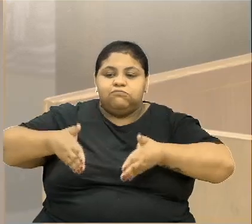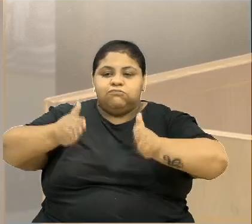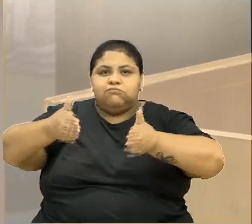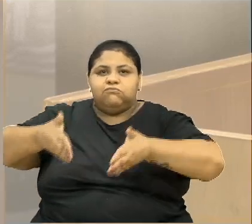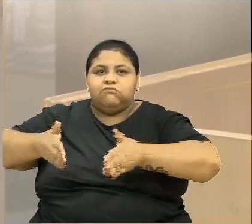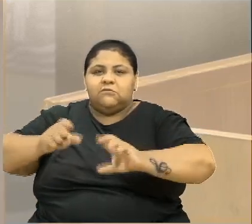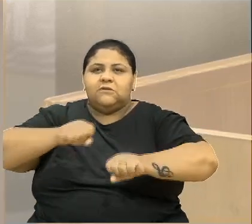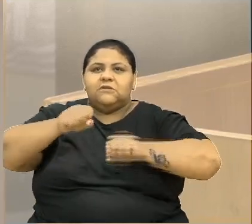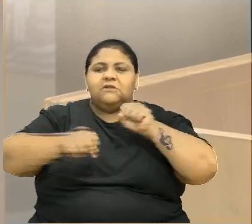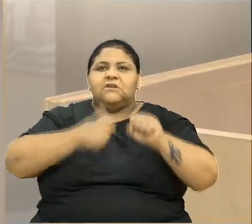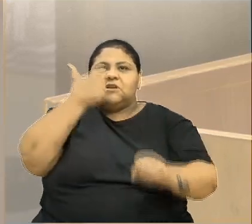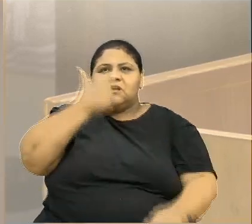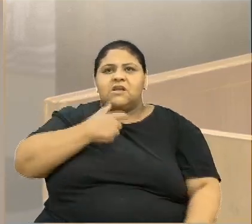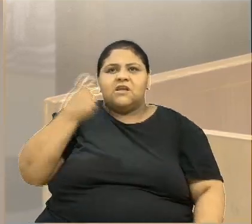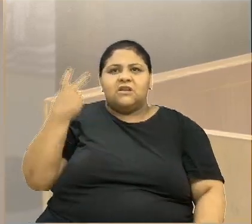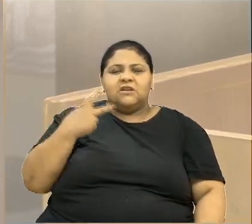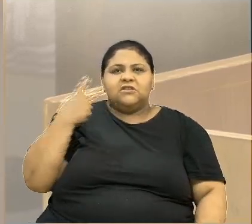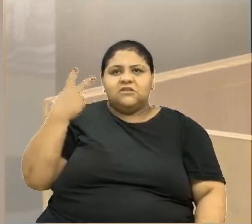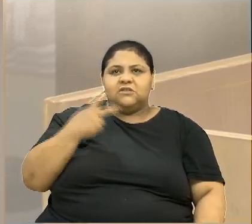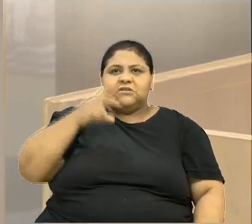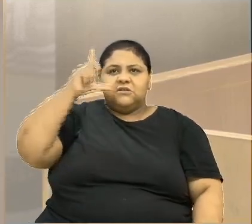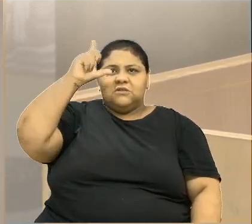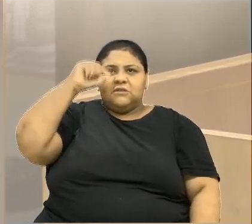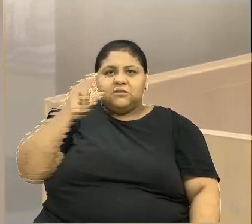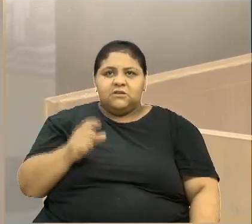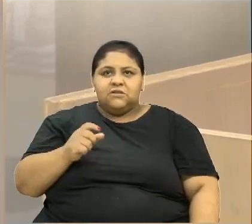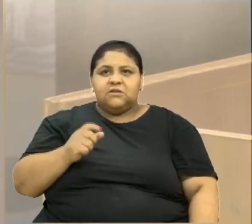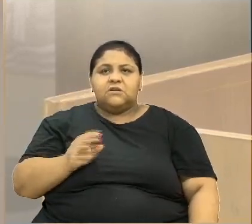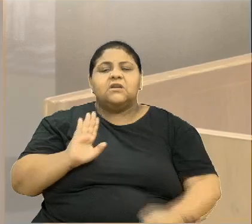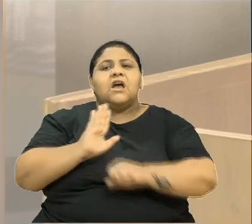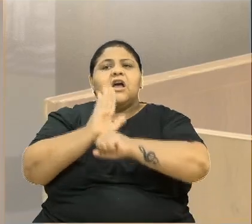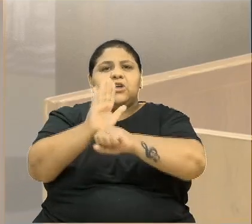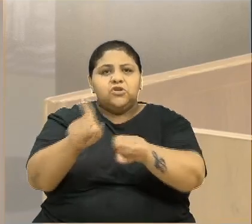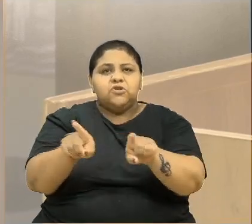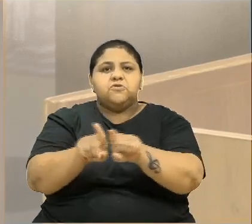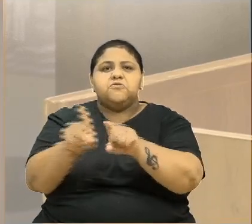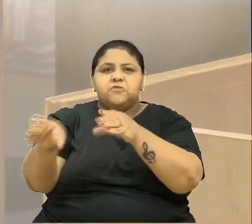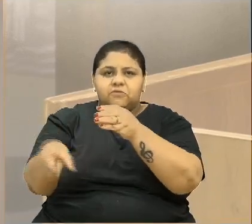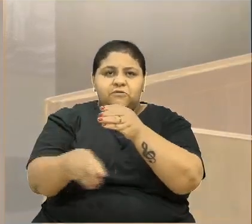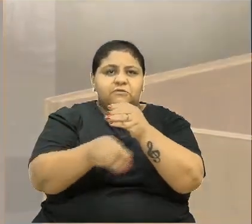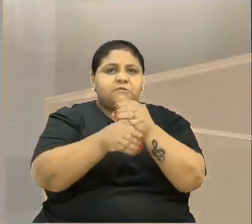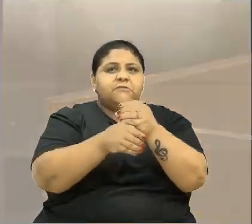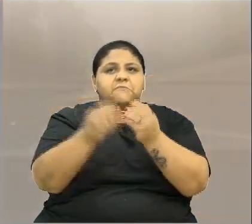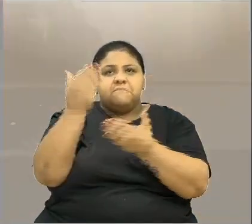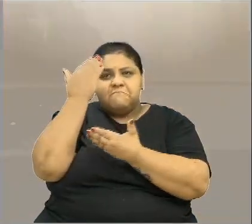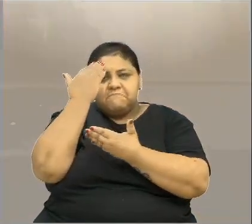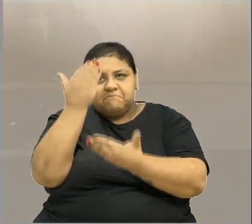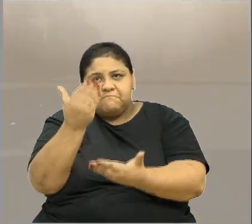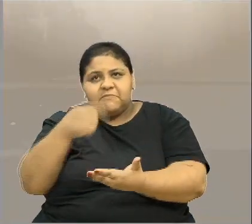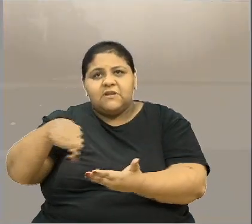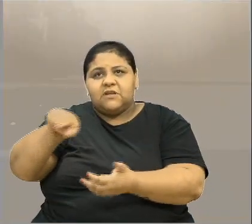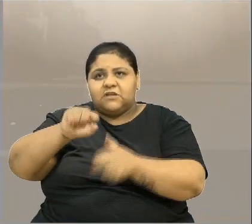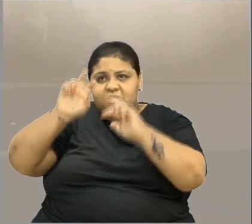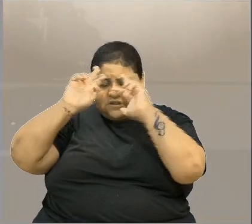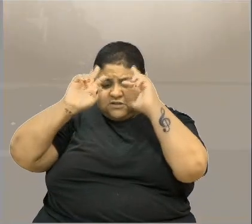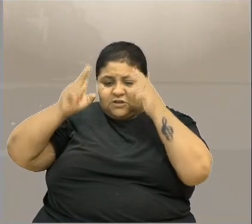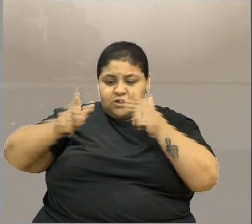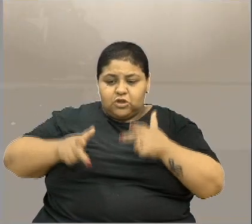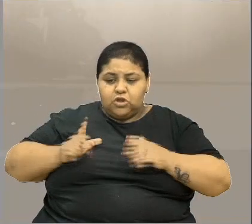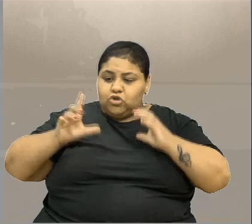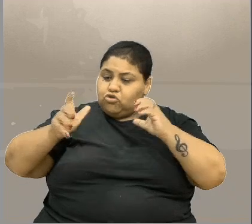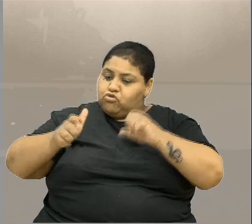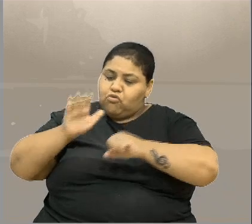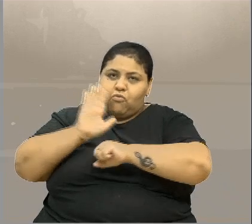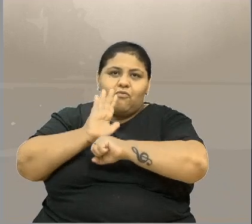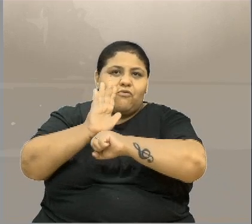que o vereador Scalco, inclusive, ajudou buscando emendas para viabilizar. Obrigada, a gente sempre reconhece todos aqueles que auxiliam.